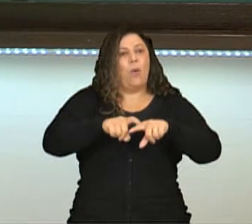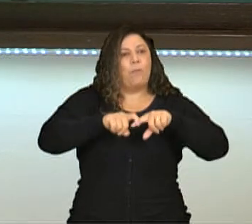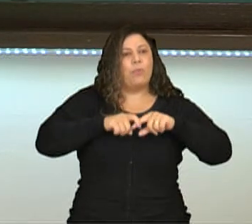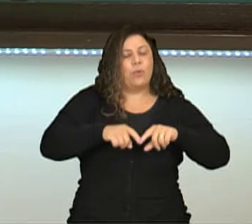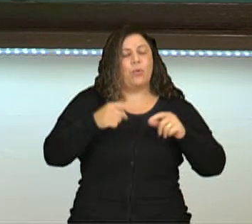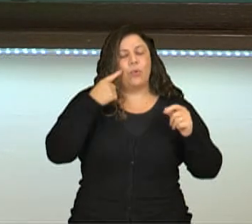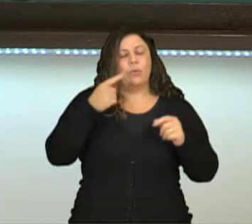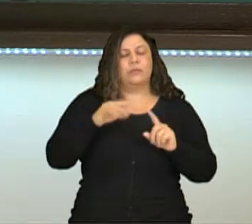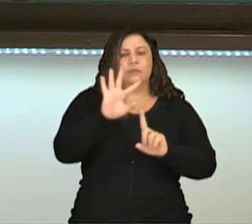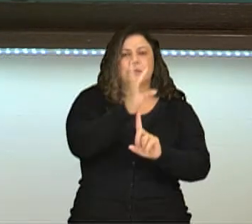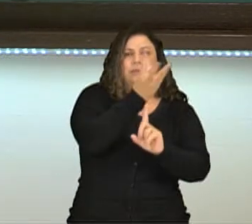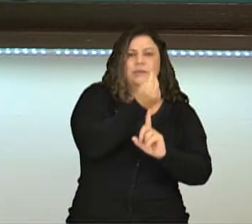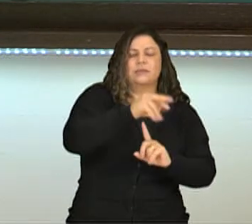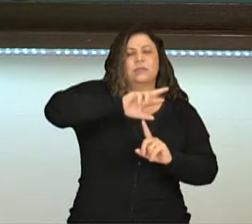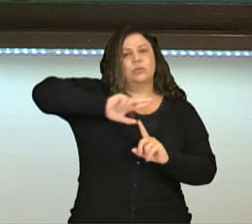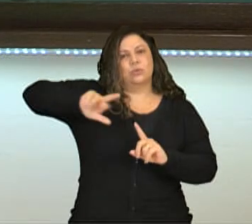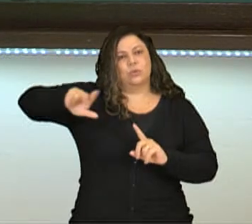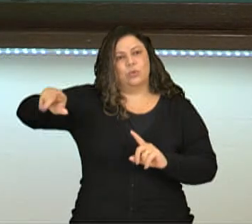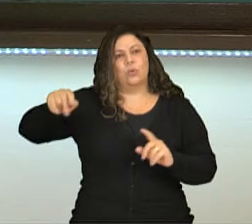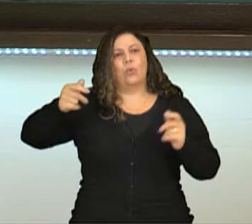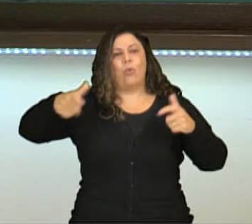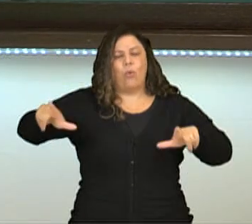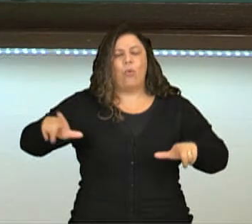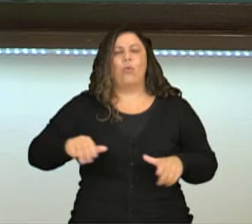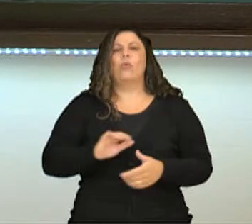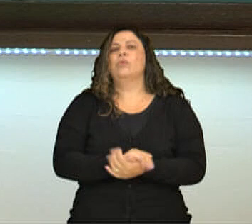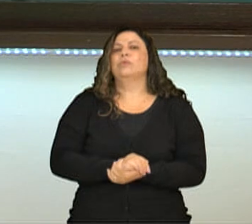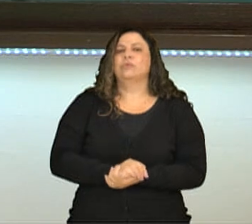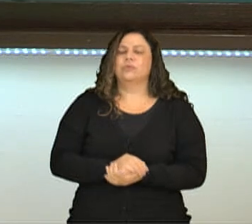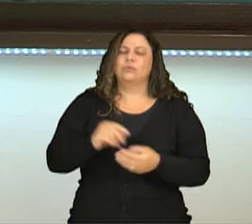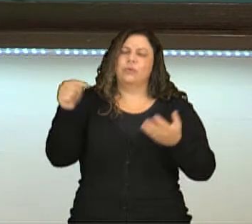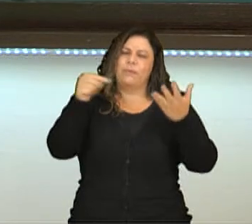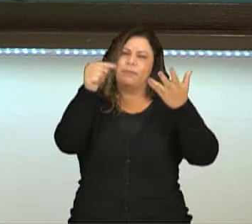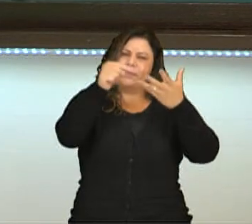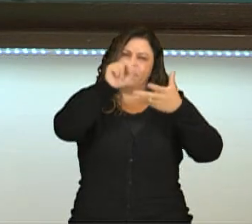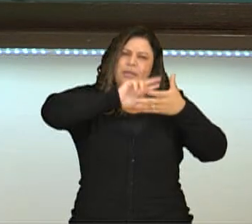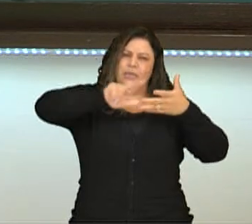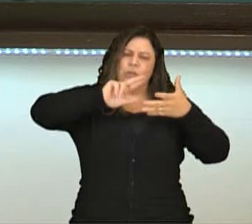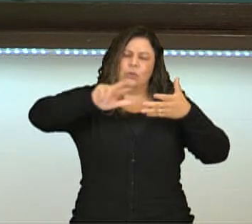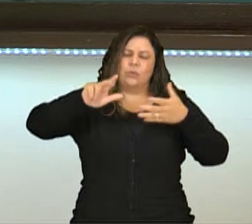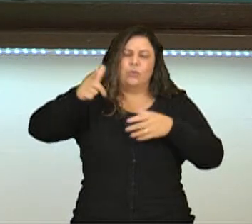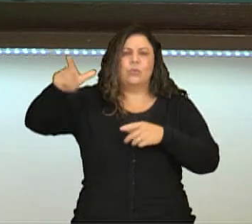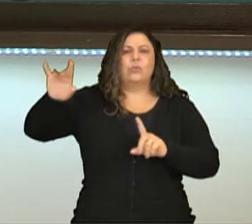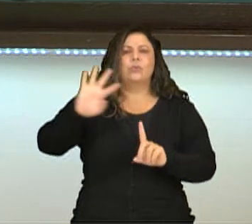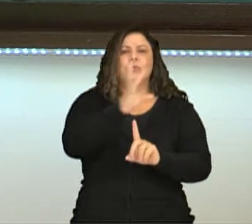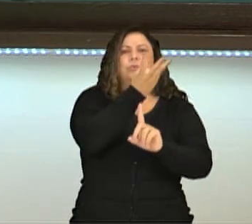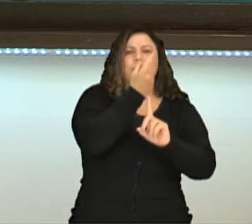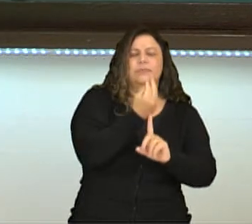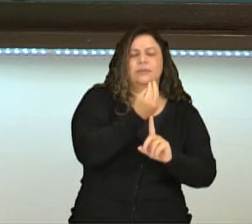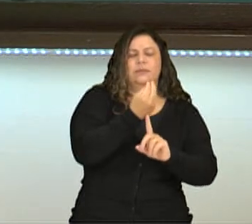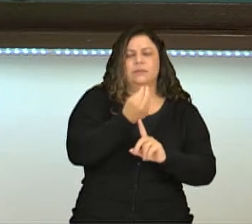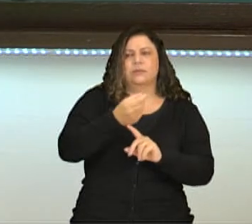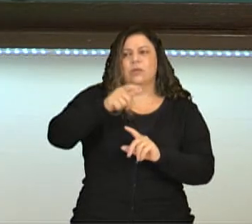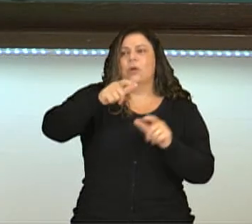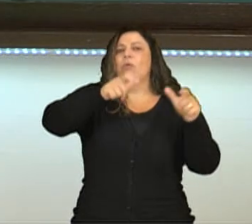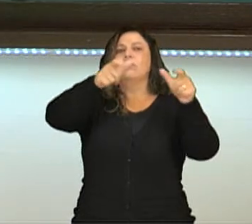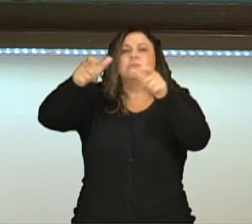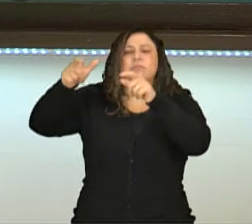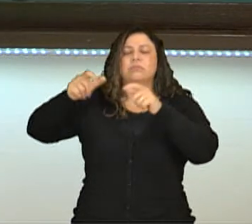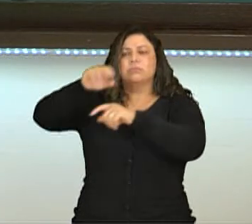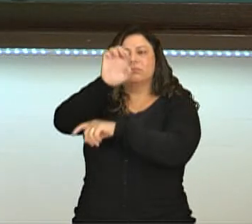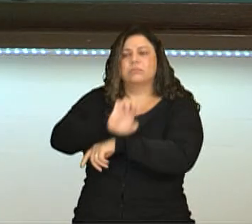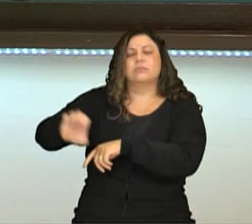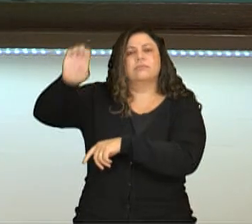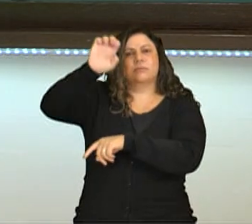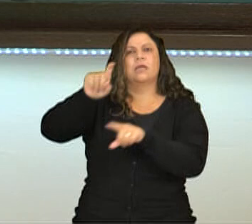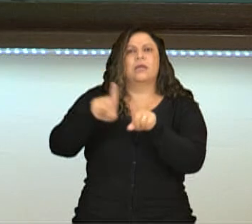outros artistas, Hieronymus Bosch, né, Jan van Eyck, então outros artistas de outros lugares da Europa também